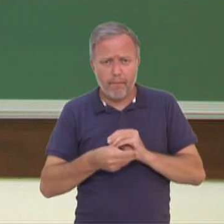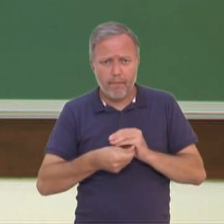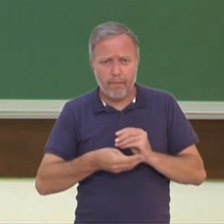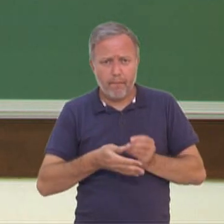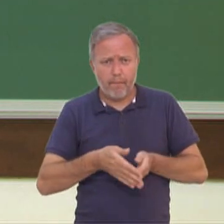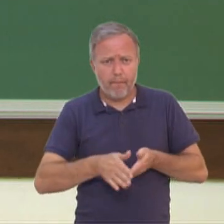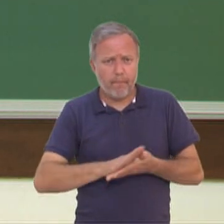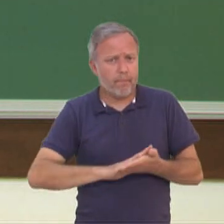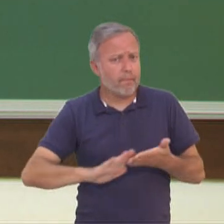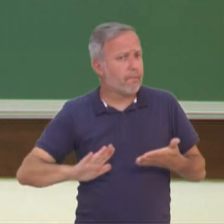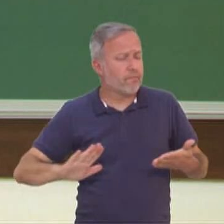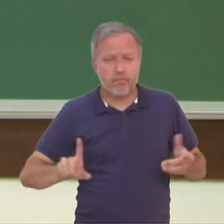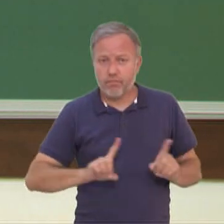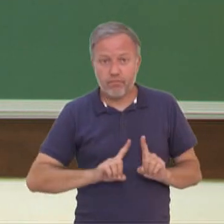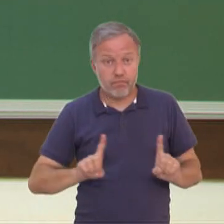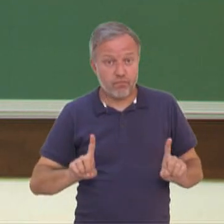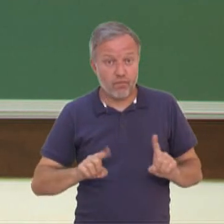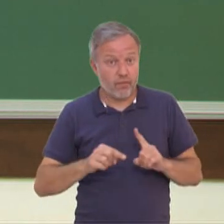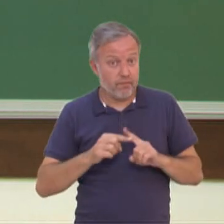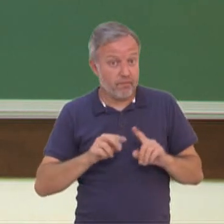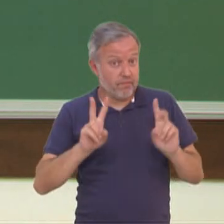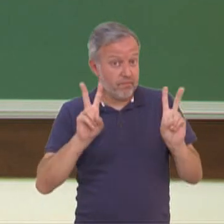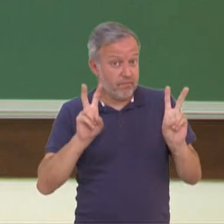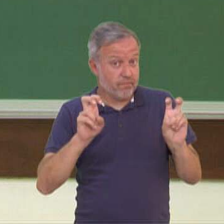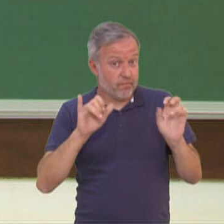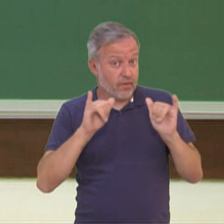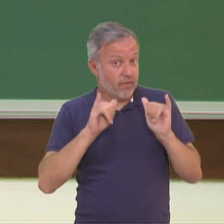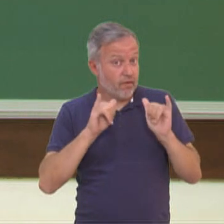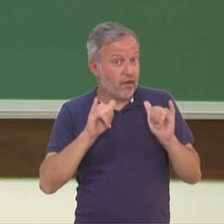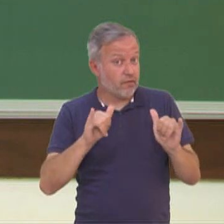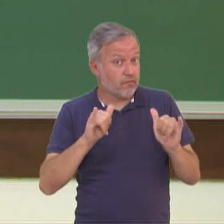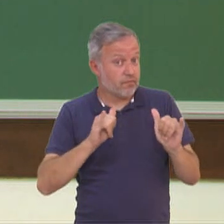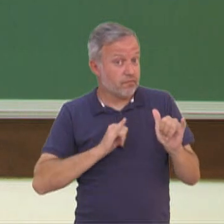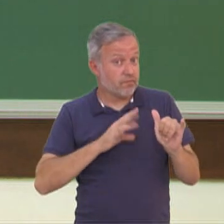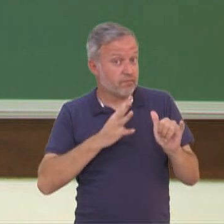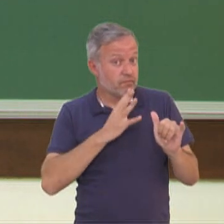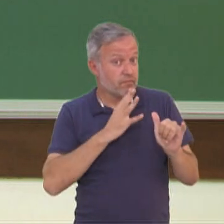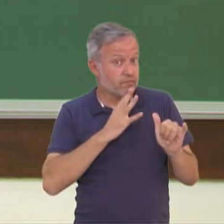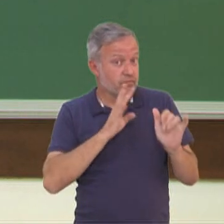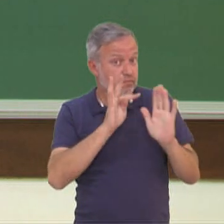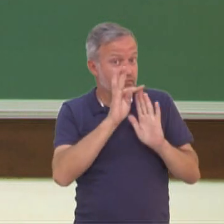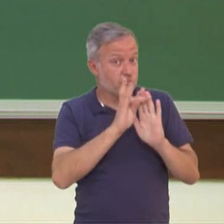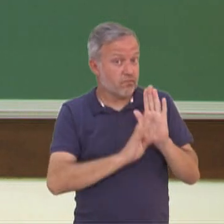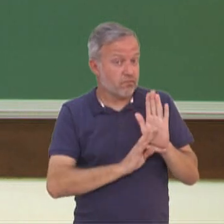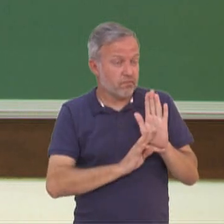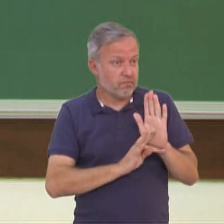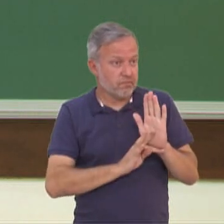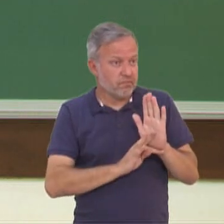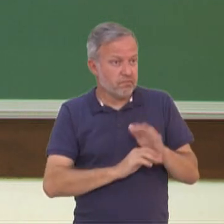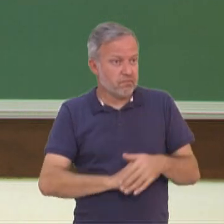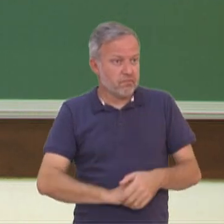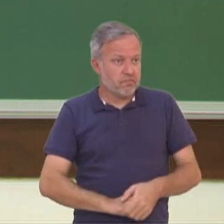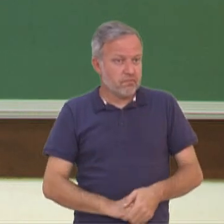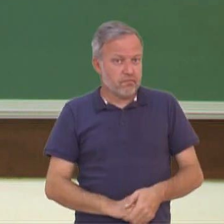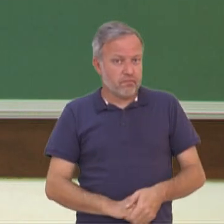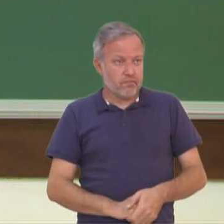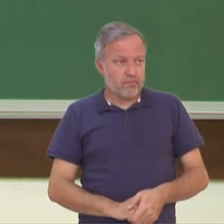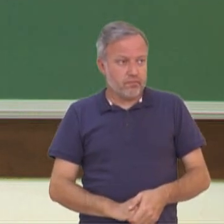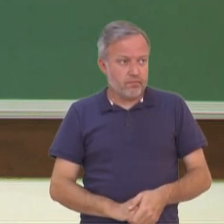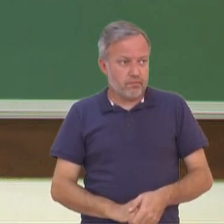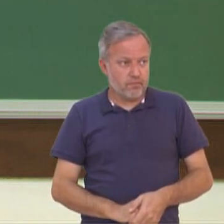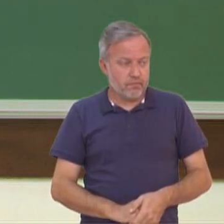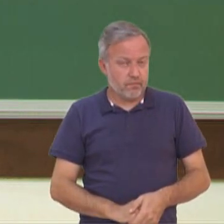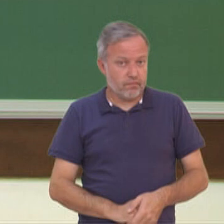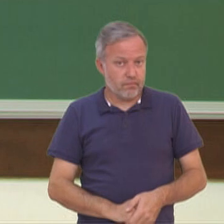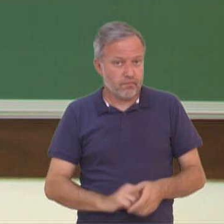uma notícia. Ler só o título da notícia não te faz conhecer o assunto. Tudo bem? Aí não adianta sair